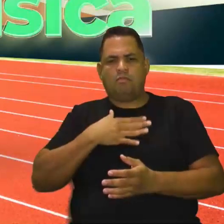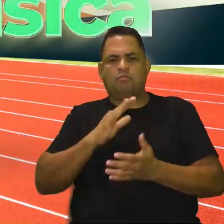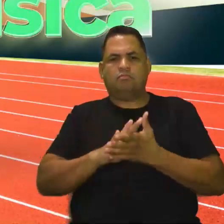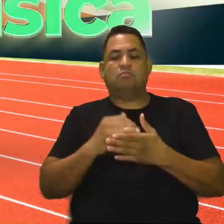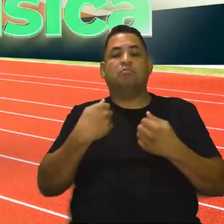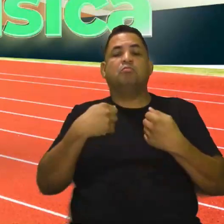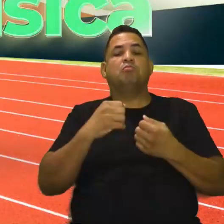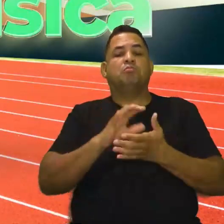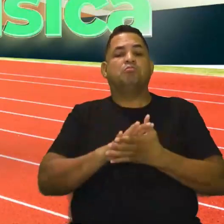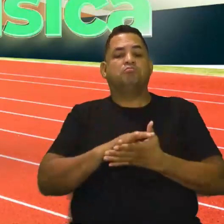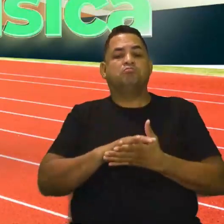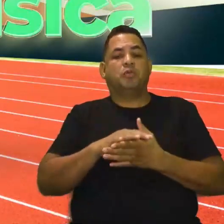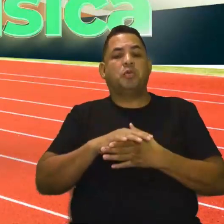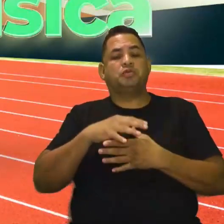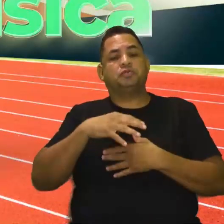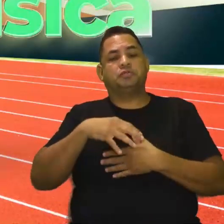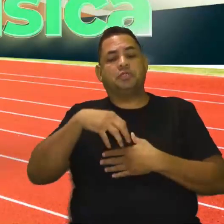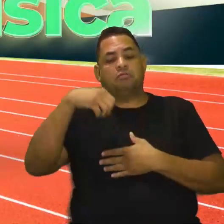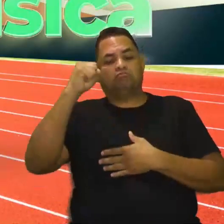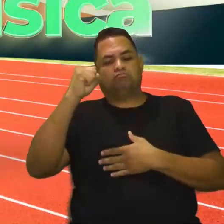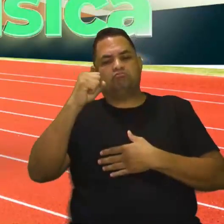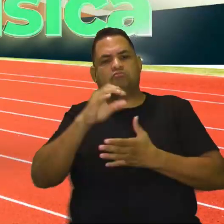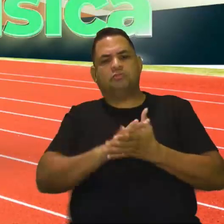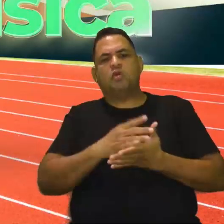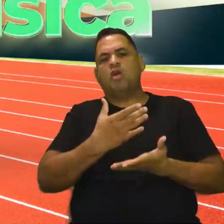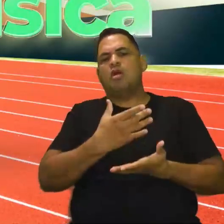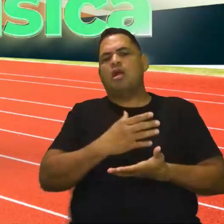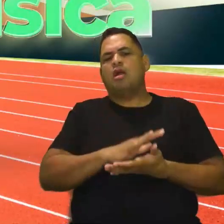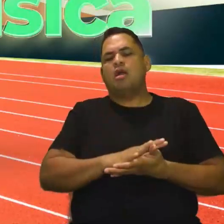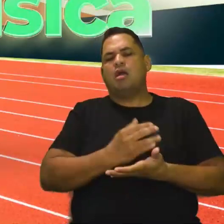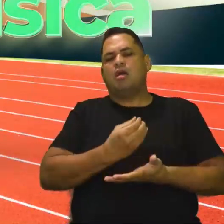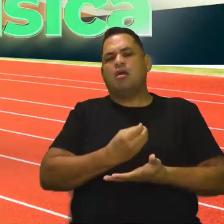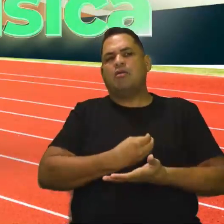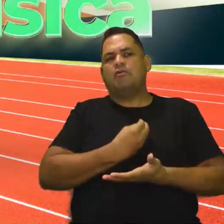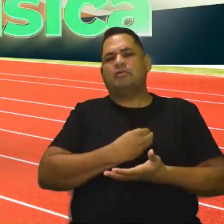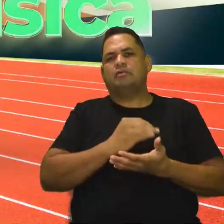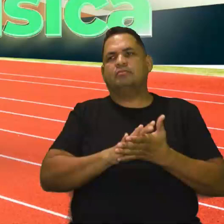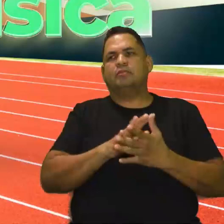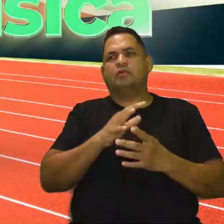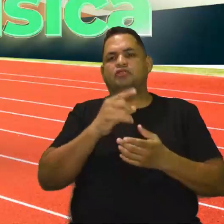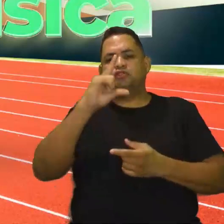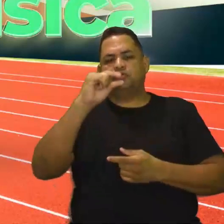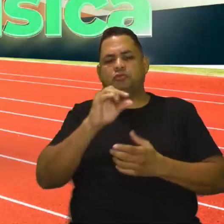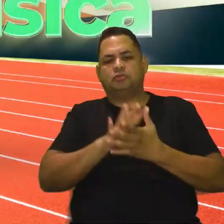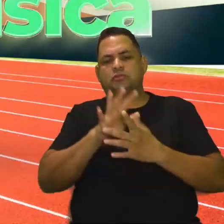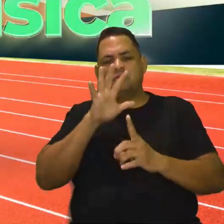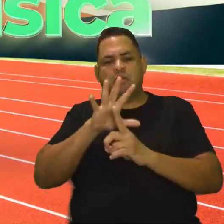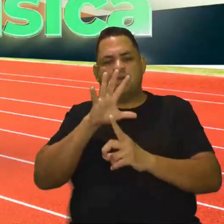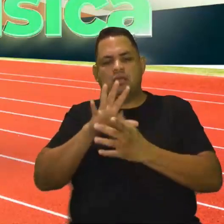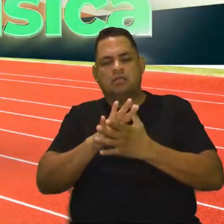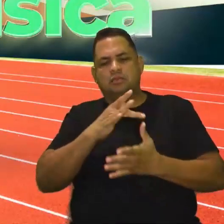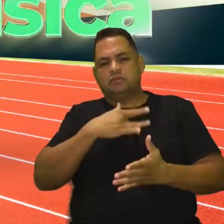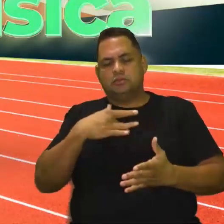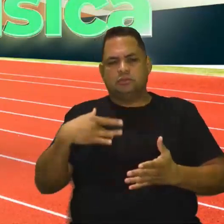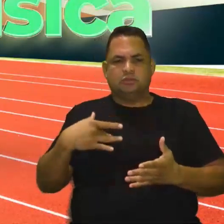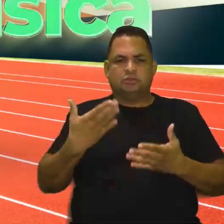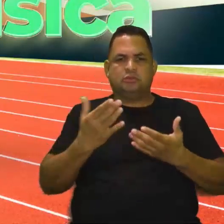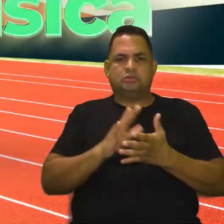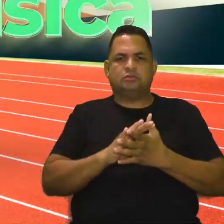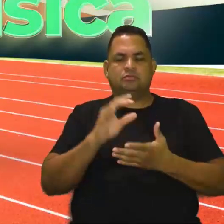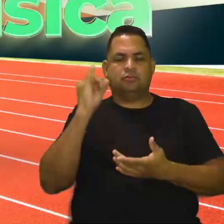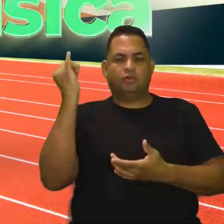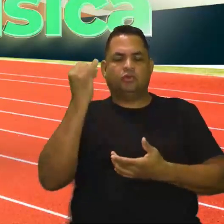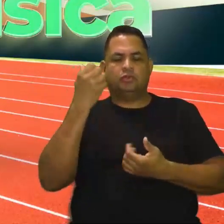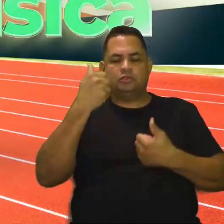a sua vida durante o exercício, pode minimizar o impacto de algum risco associado à sua saúde, então é importante